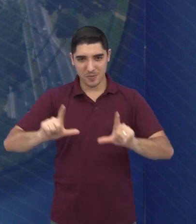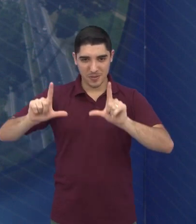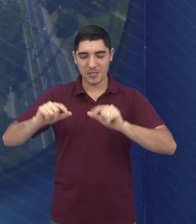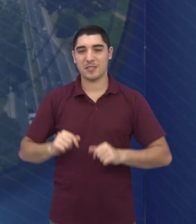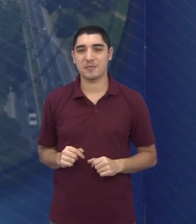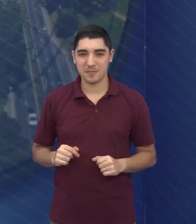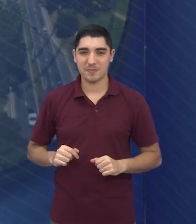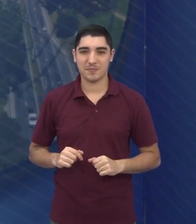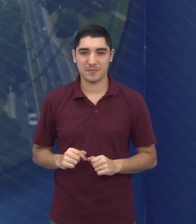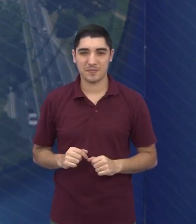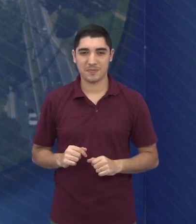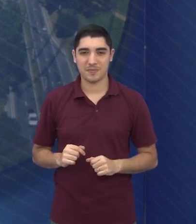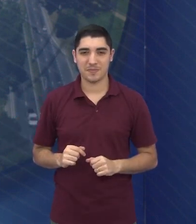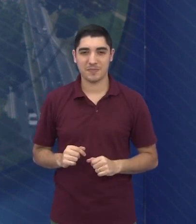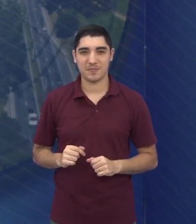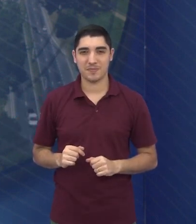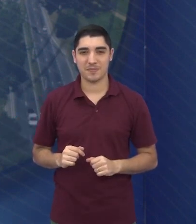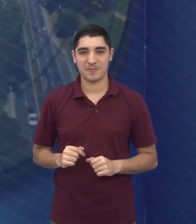aqui no Diálogos de hoje.